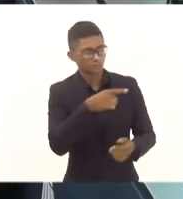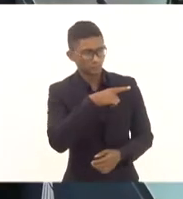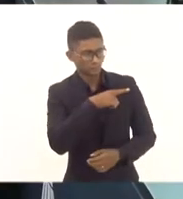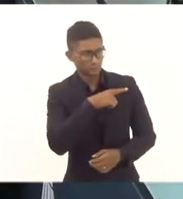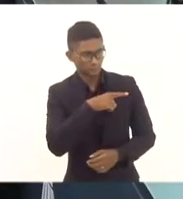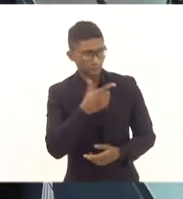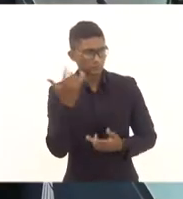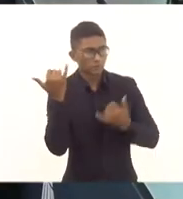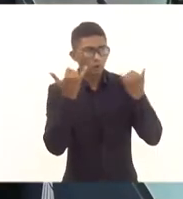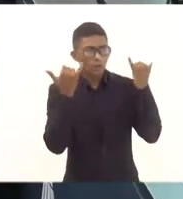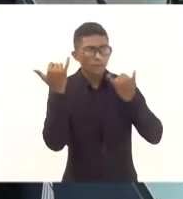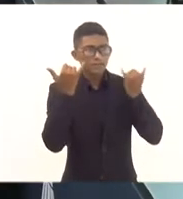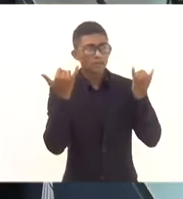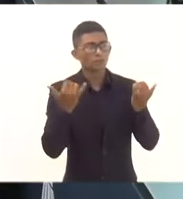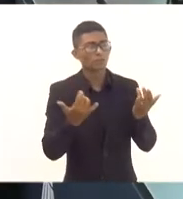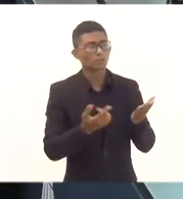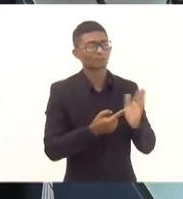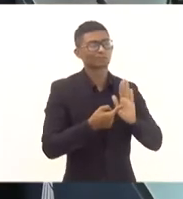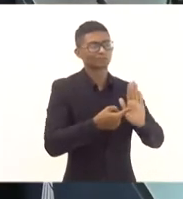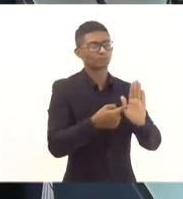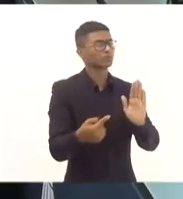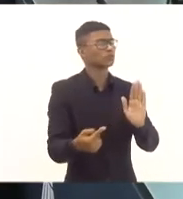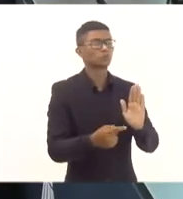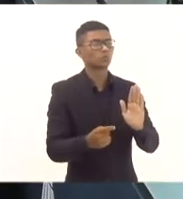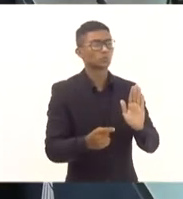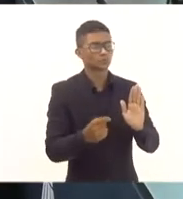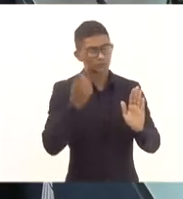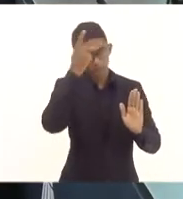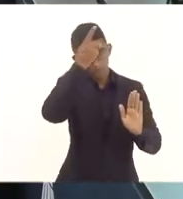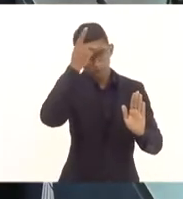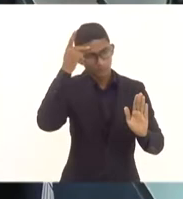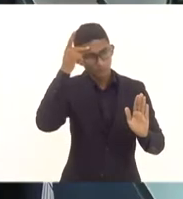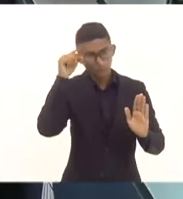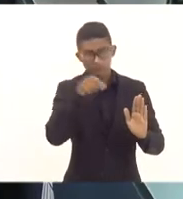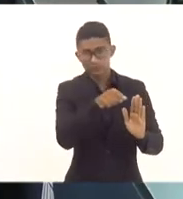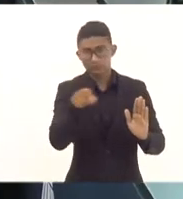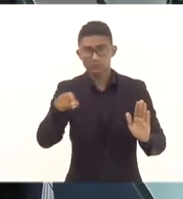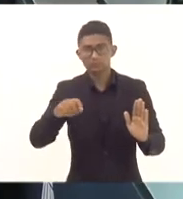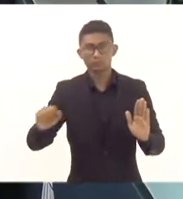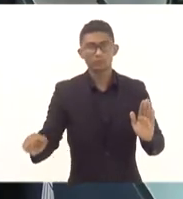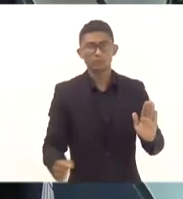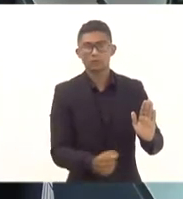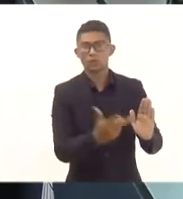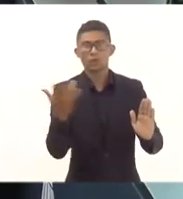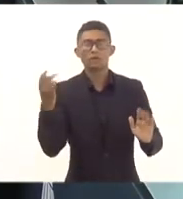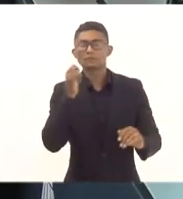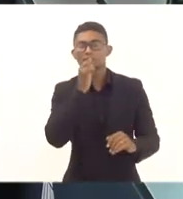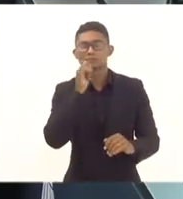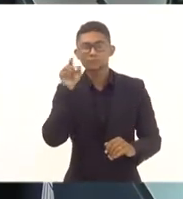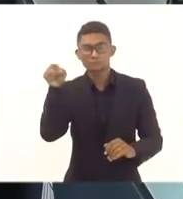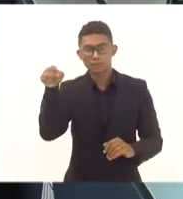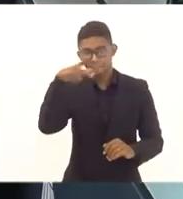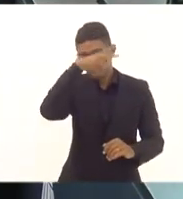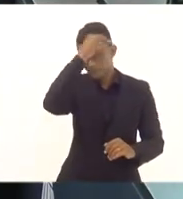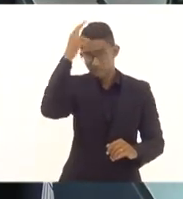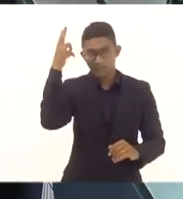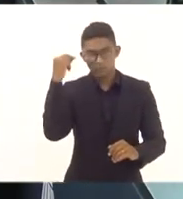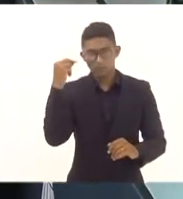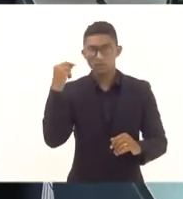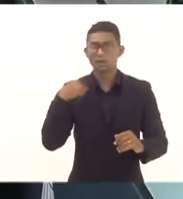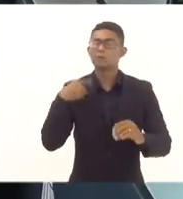que nos apresente de quantos beneficiários por exemplo mandou para prefeitura